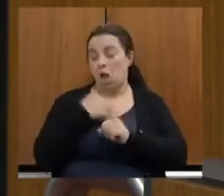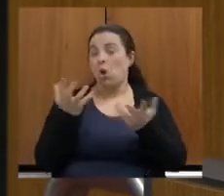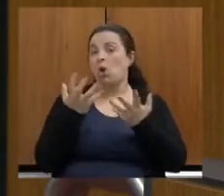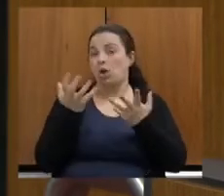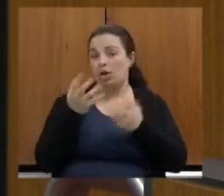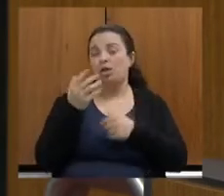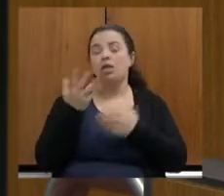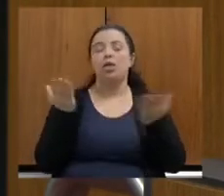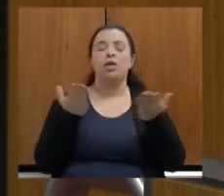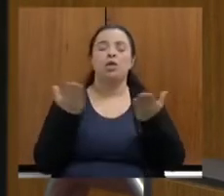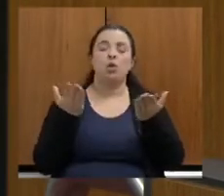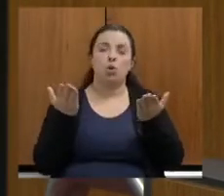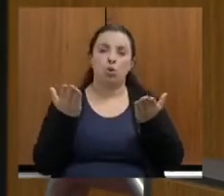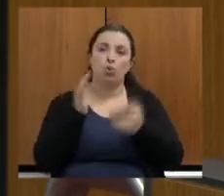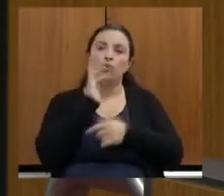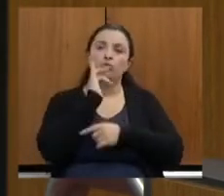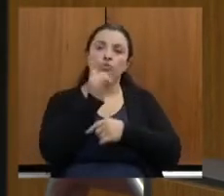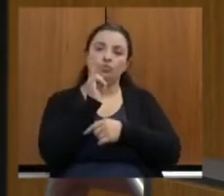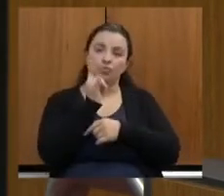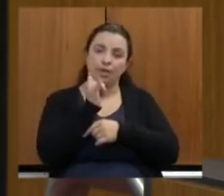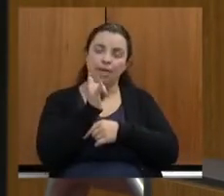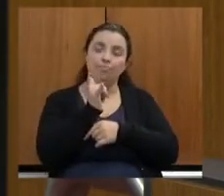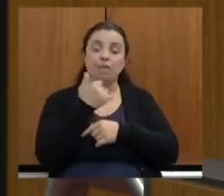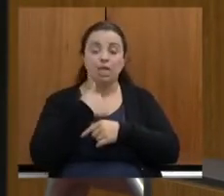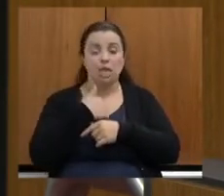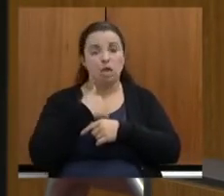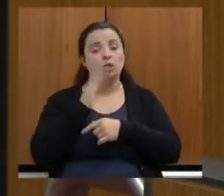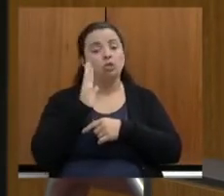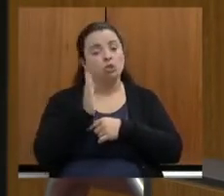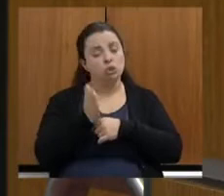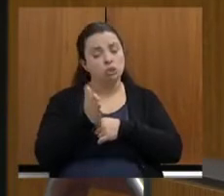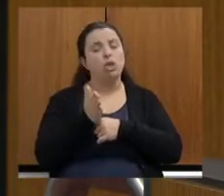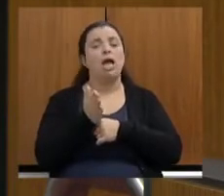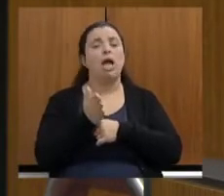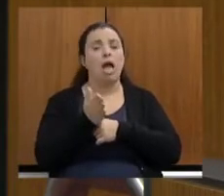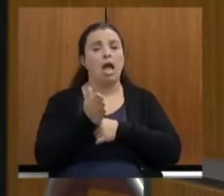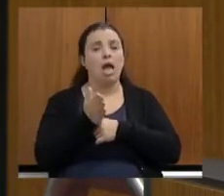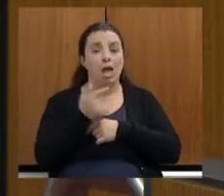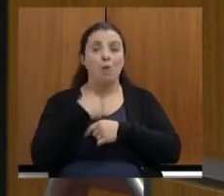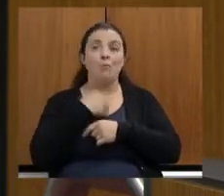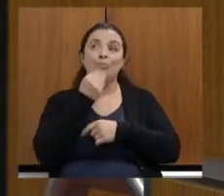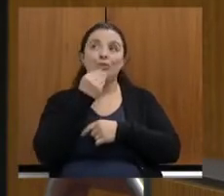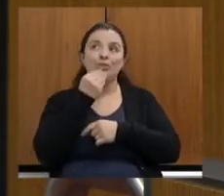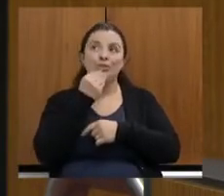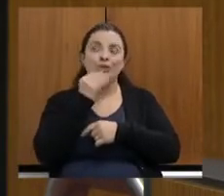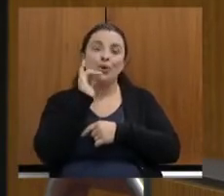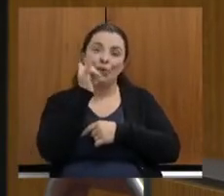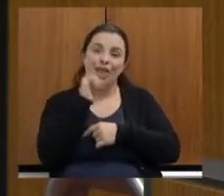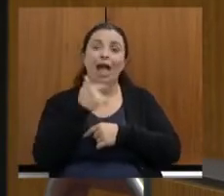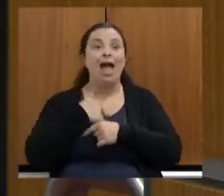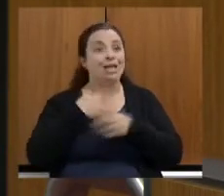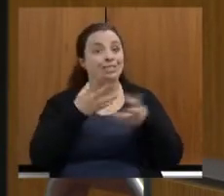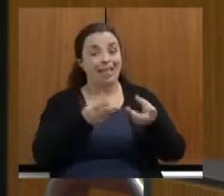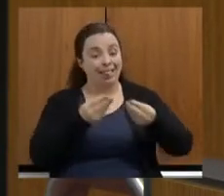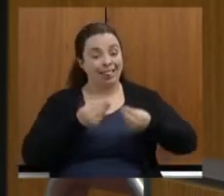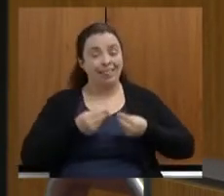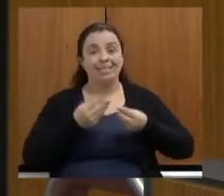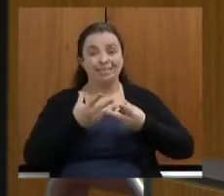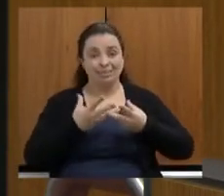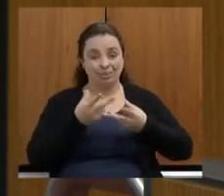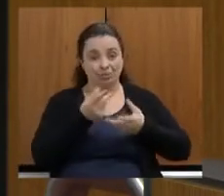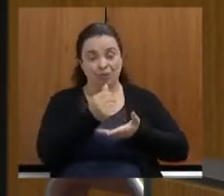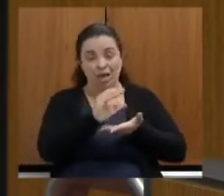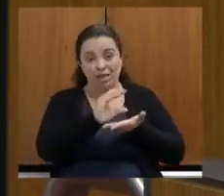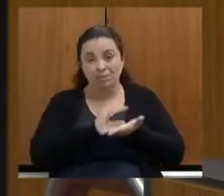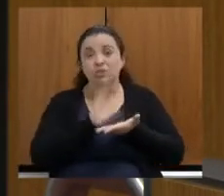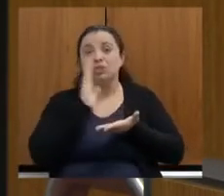eu já tivesse recebido a minha indenização que eu já tivesse terminado o projeto da minha casa que eu já tivesse dentro